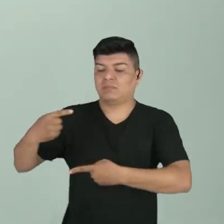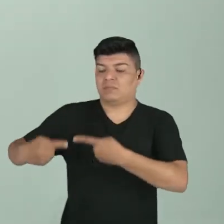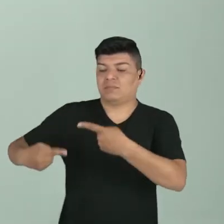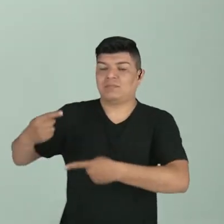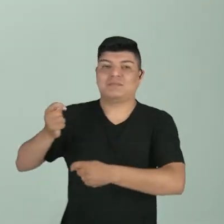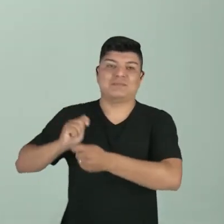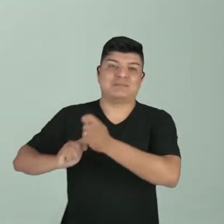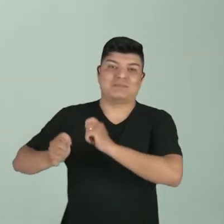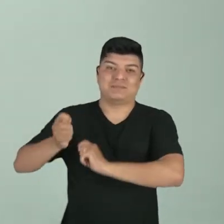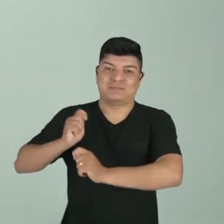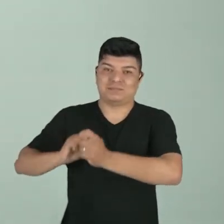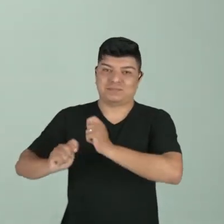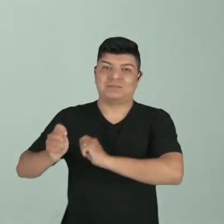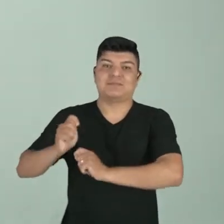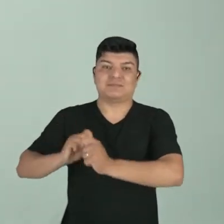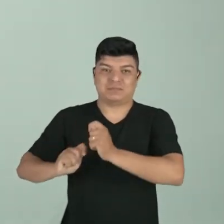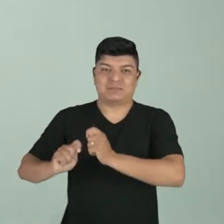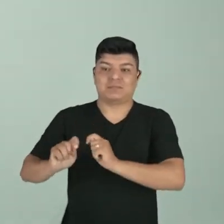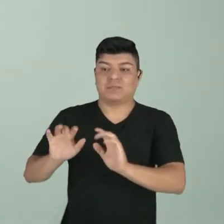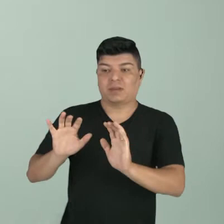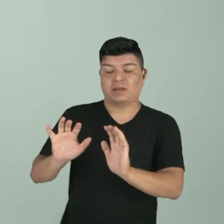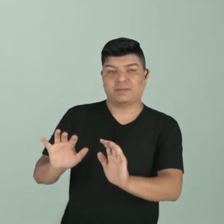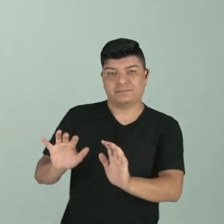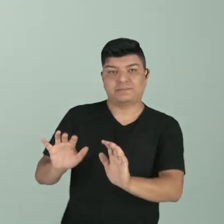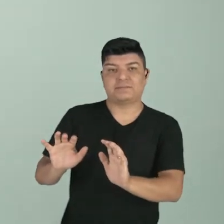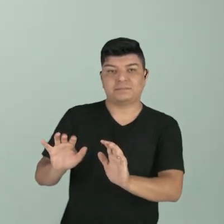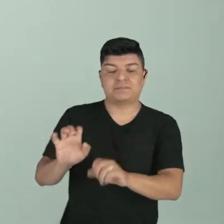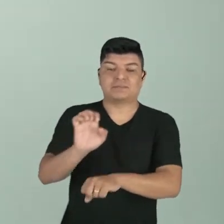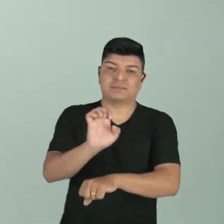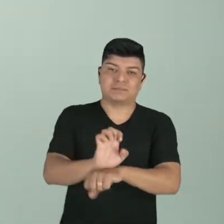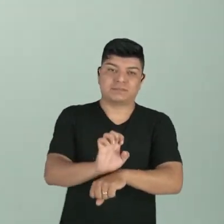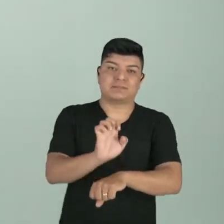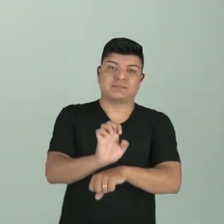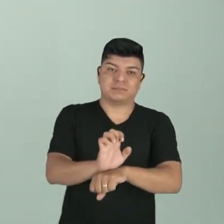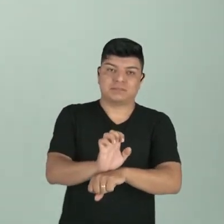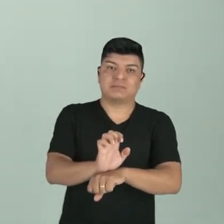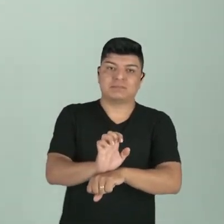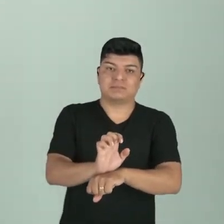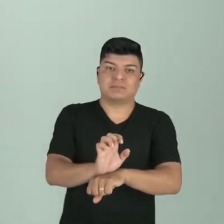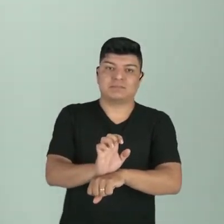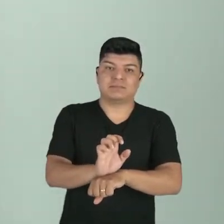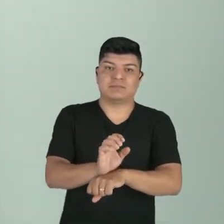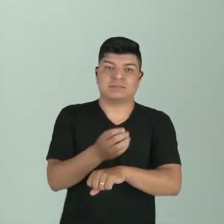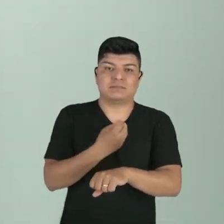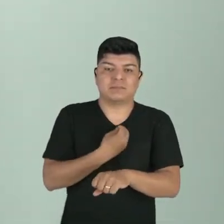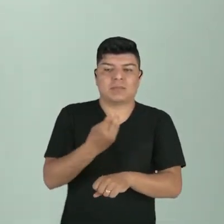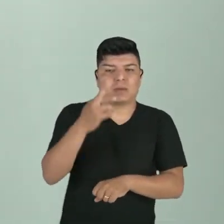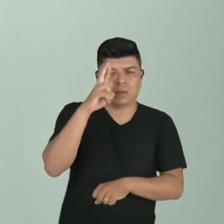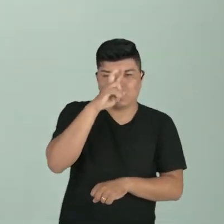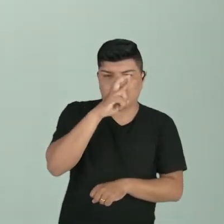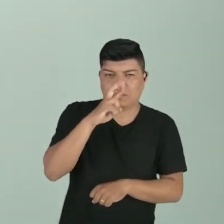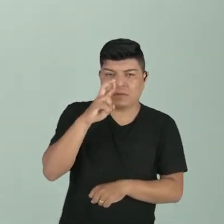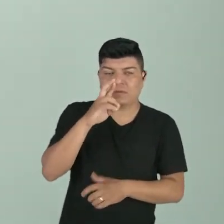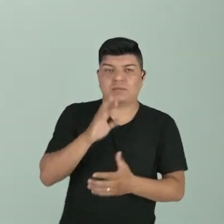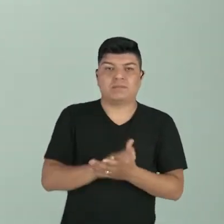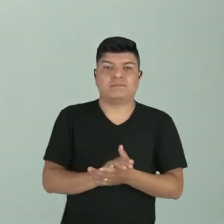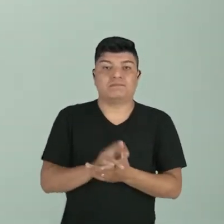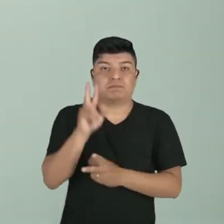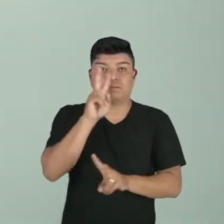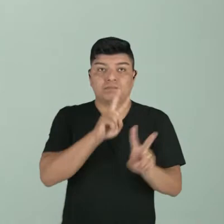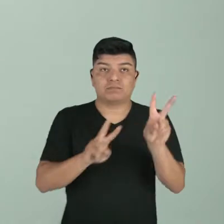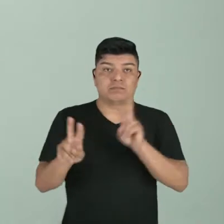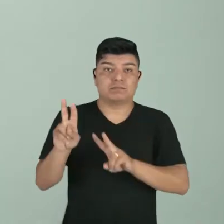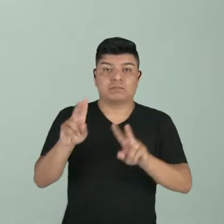e econômico daquele momento em que o Estado ele passou a ser verificado. Visualize